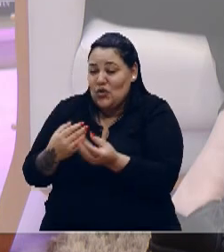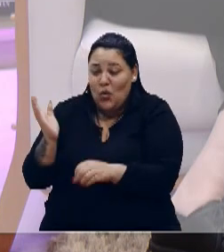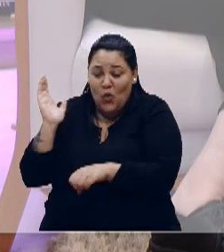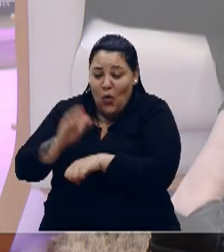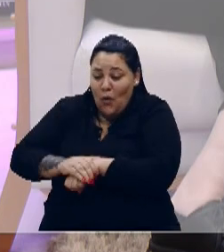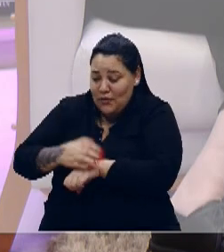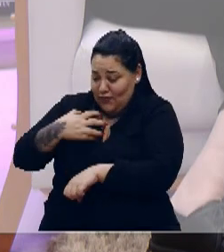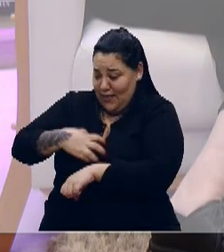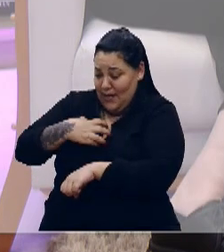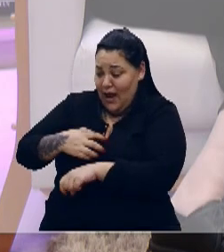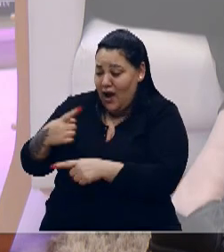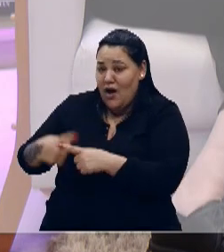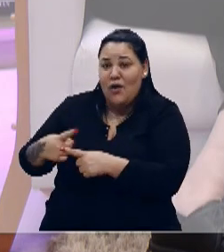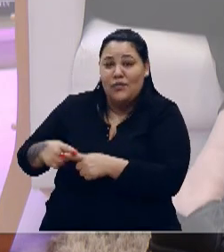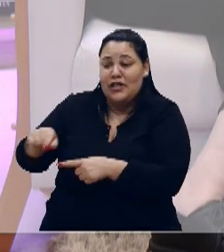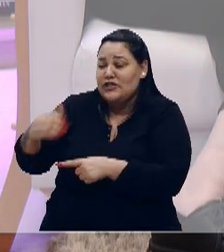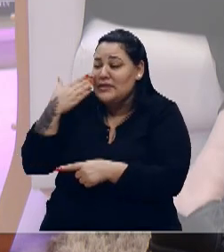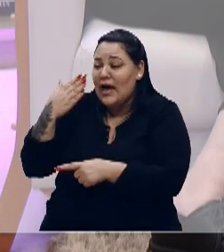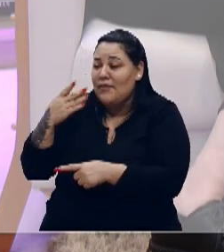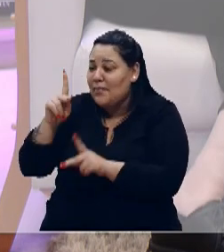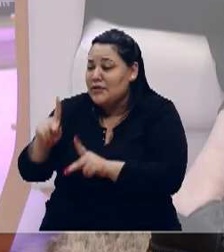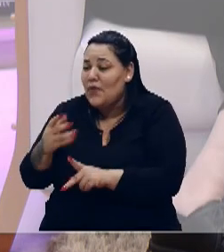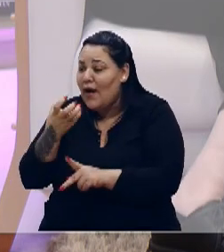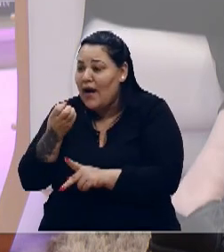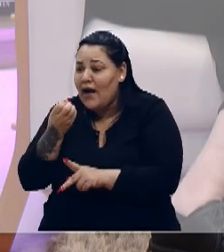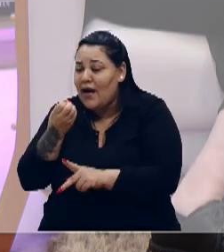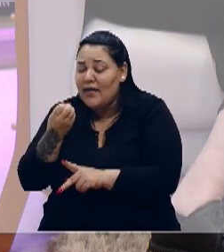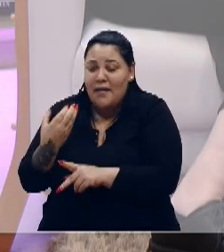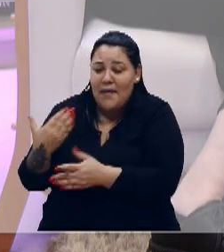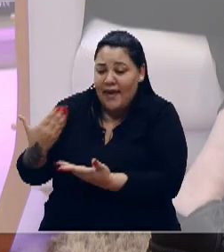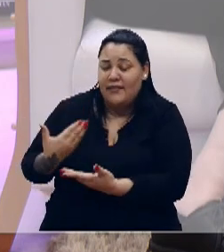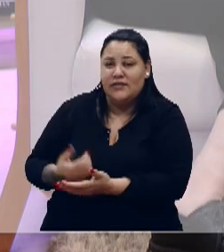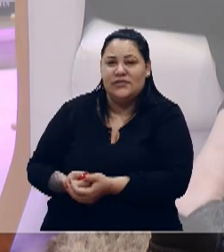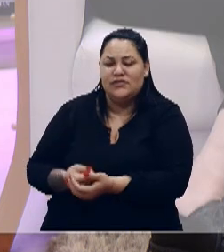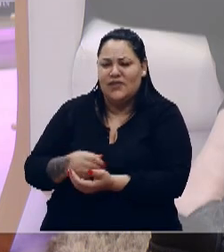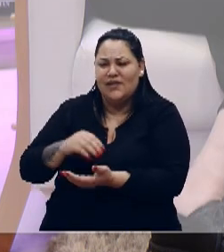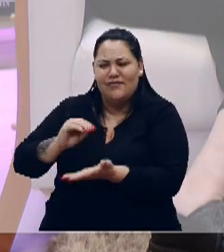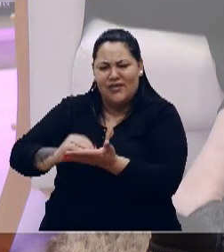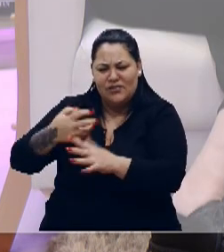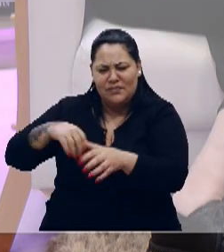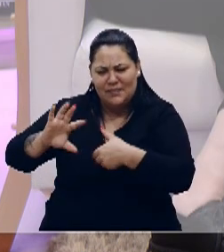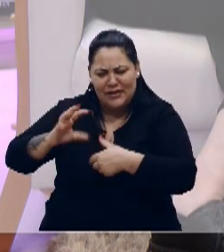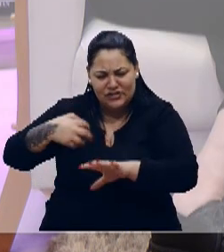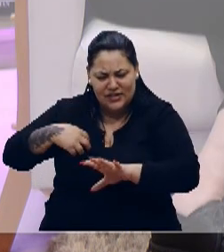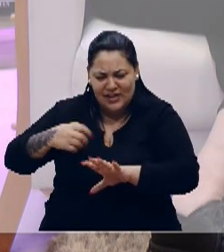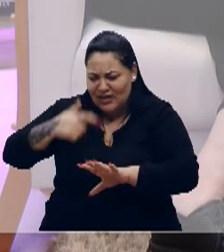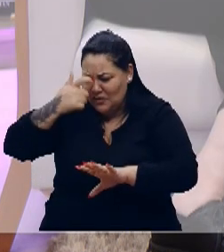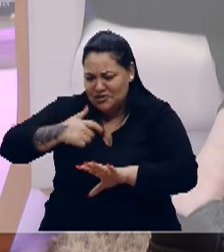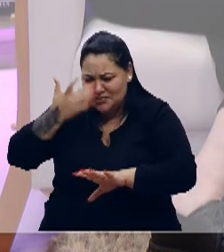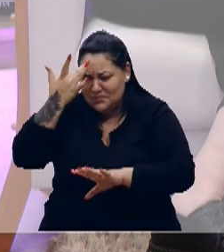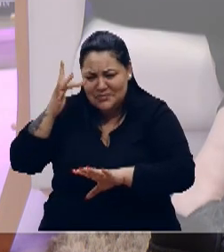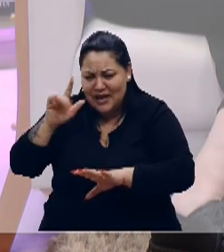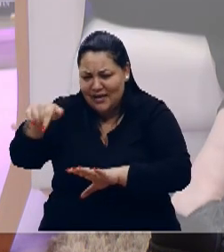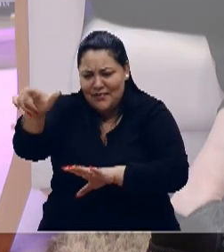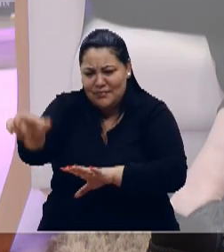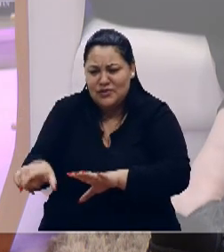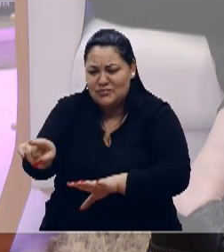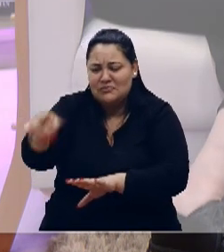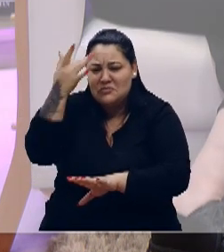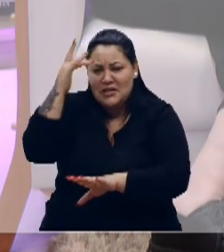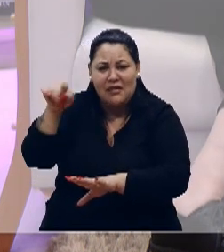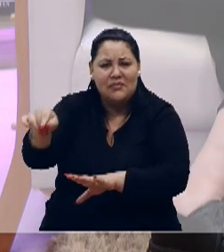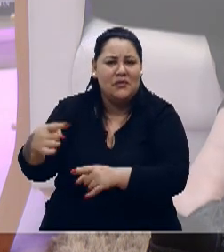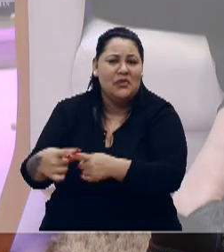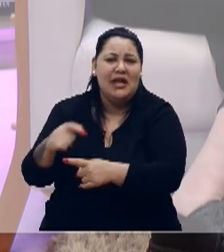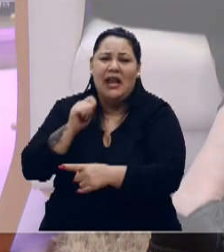a pessoa tá querendo o nosso melhor. Até quando tu fala é falta de empatia, eu acho que nem tem nem como a pessoa ter empatia, porque é uma situação